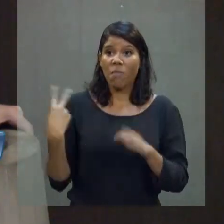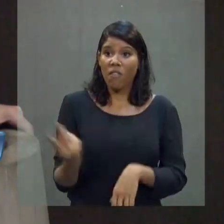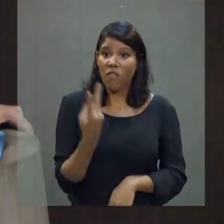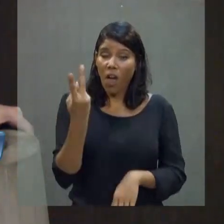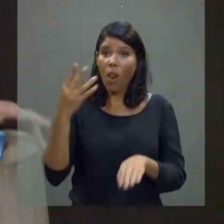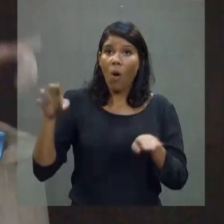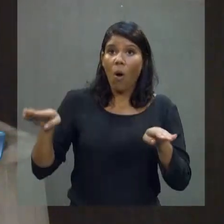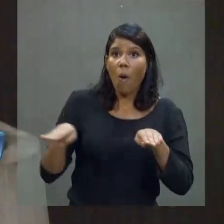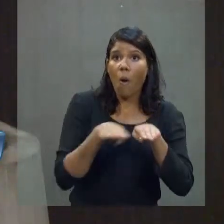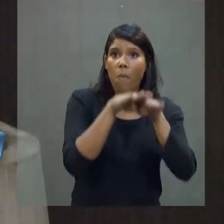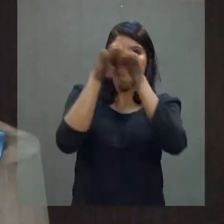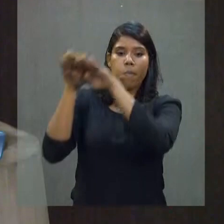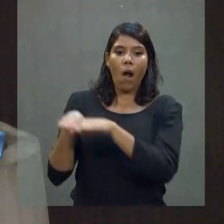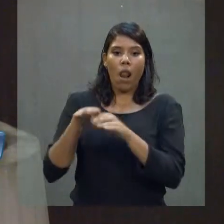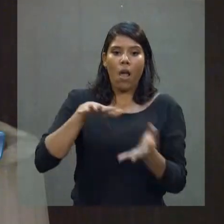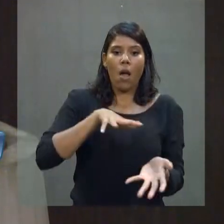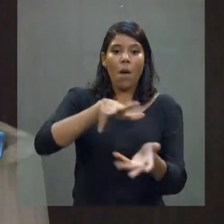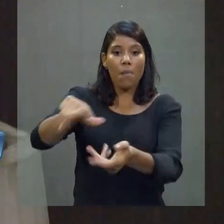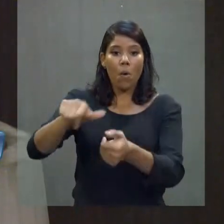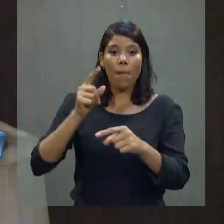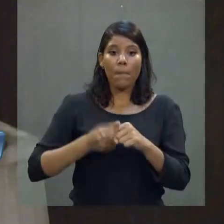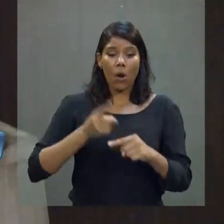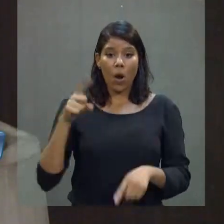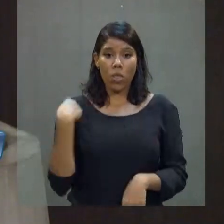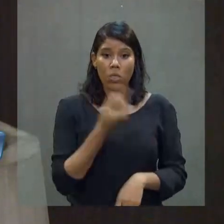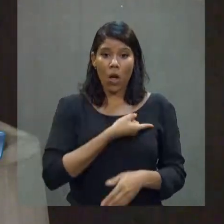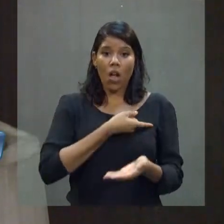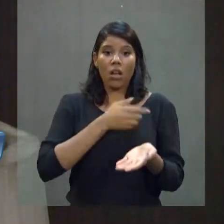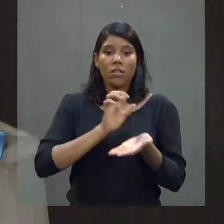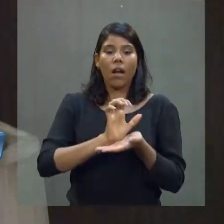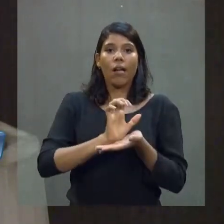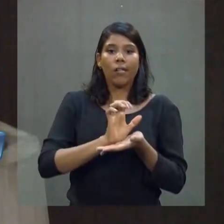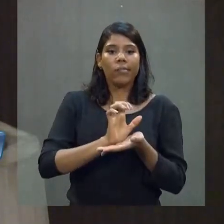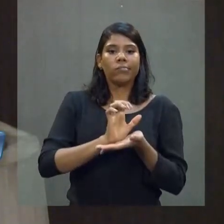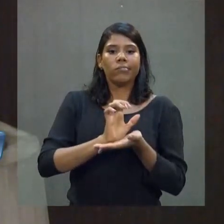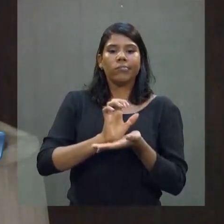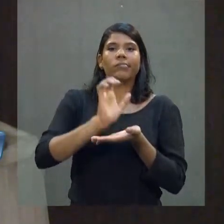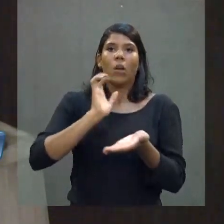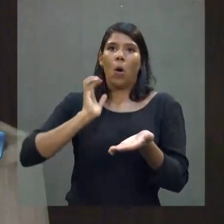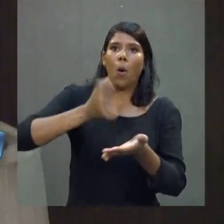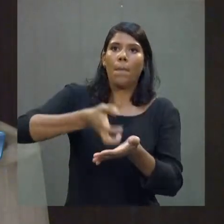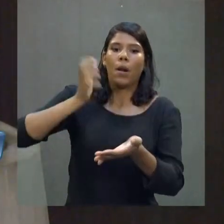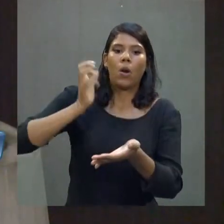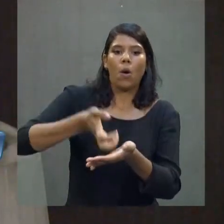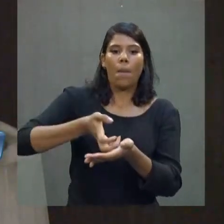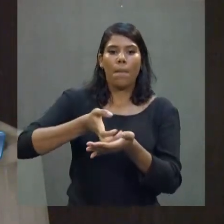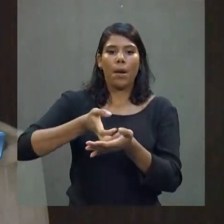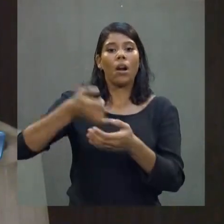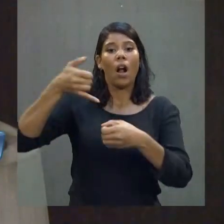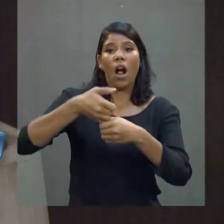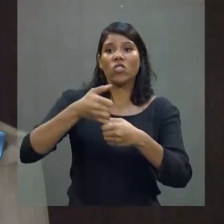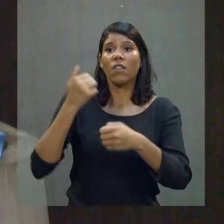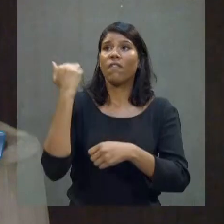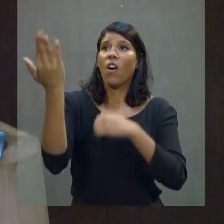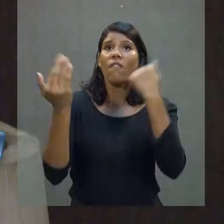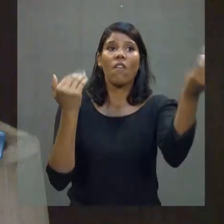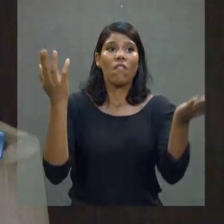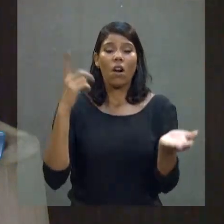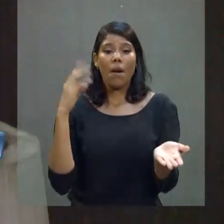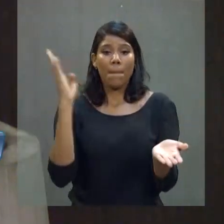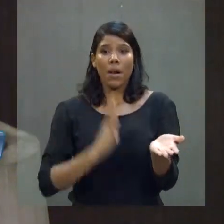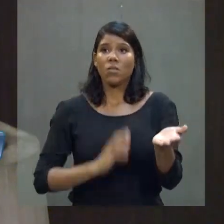balança internacional. Por quê? Porque nós estamos importando gasolina. Portanto, eu queria dizer aqui, eu estou a favor dos